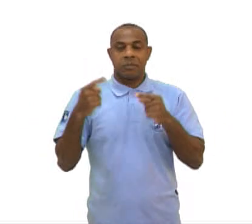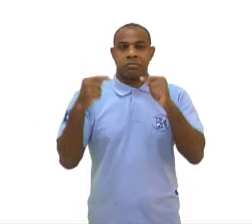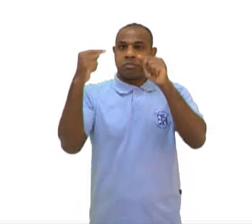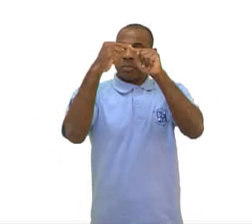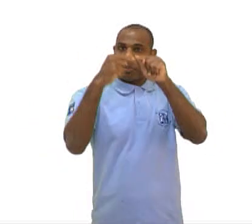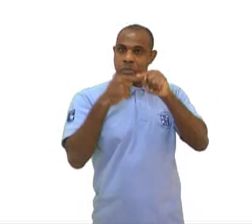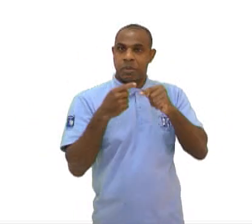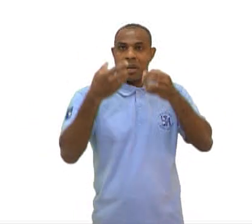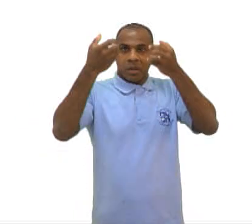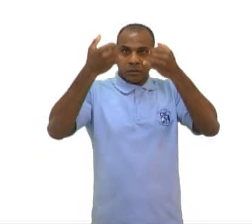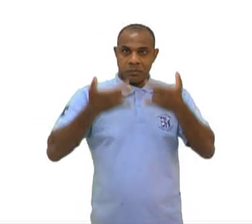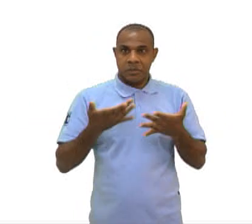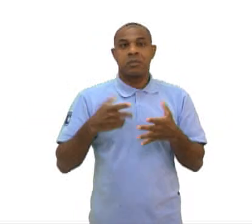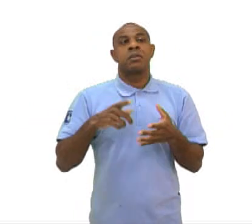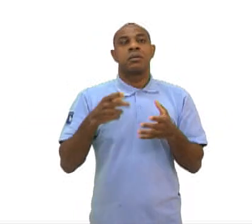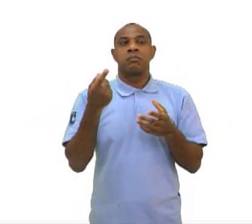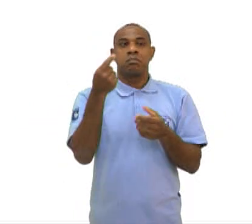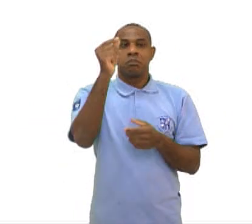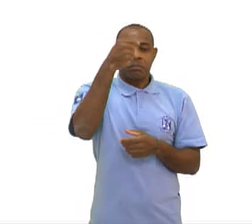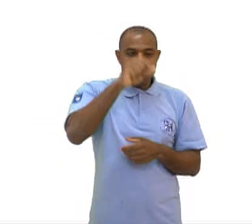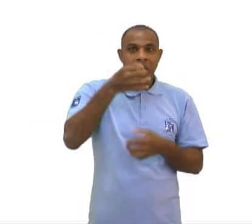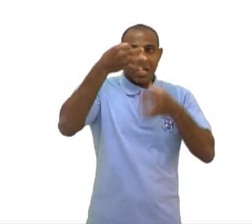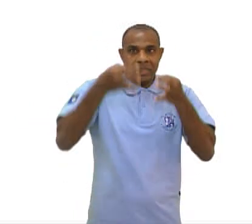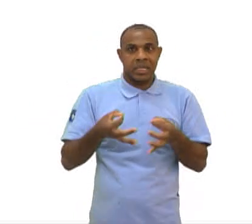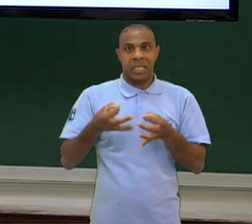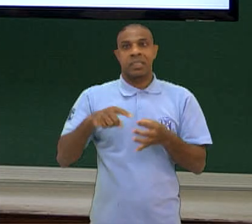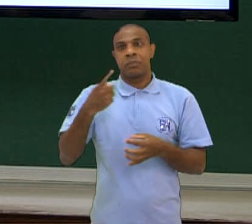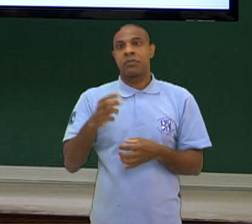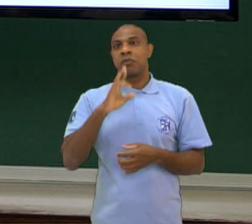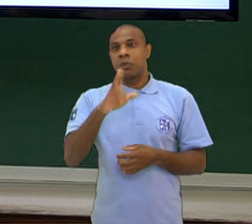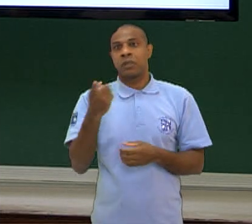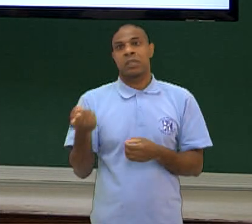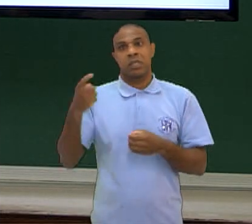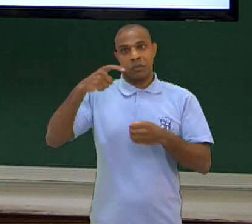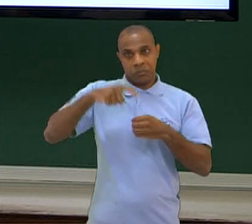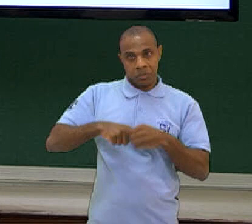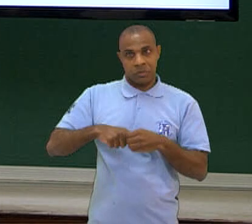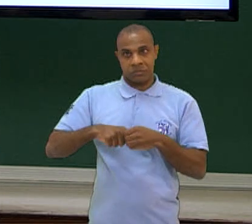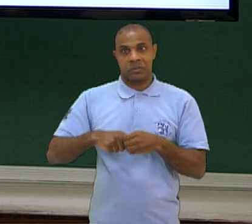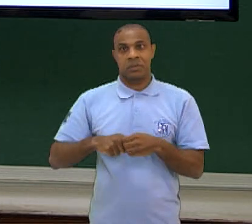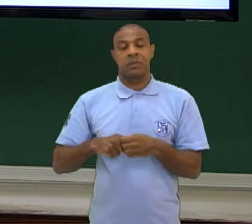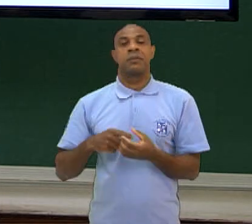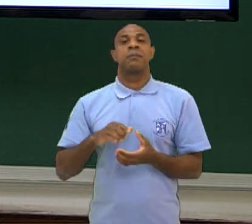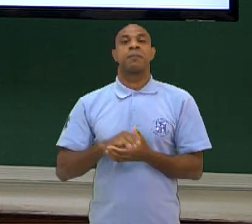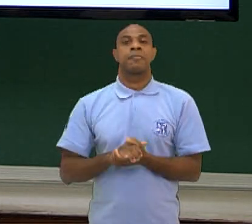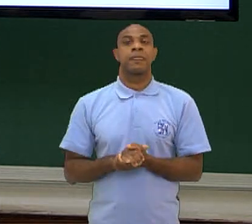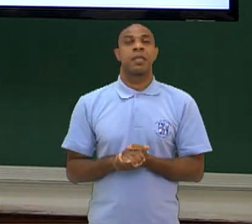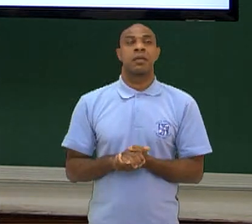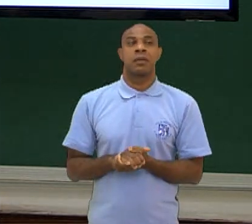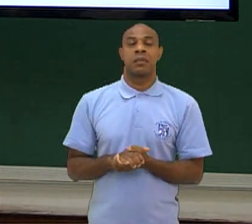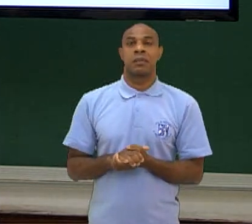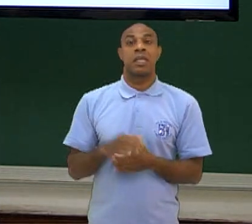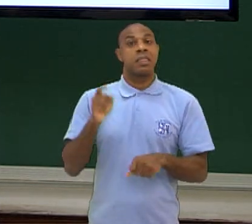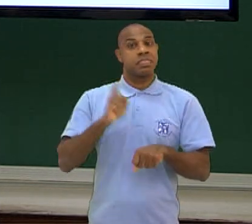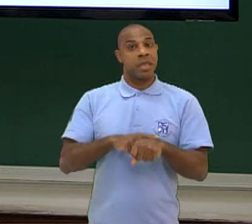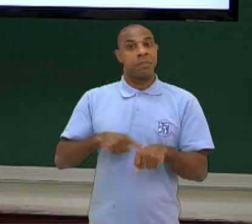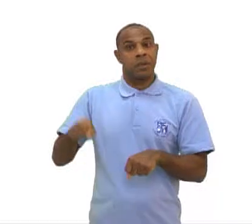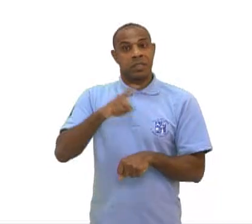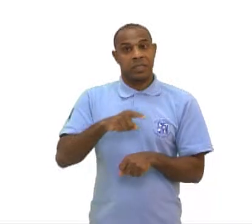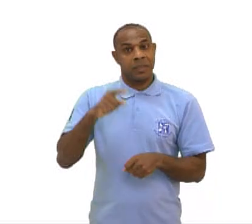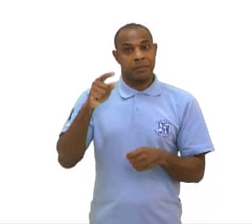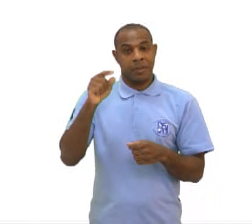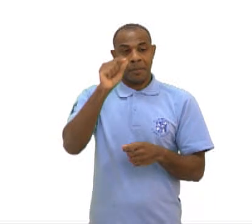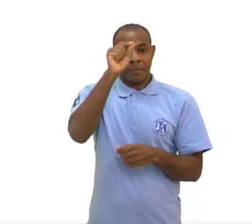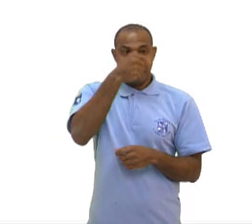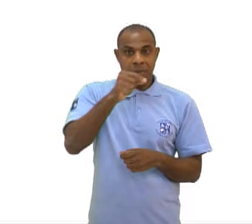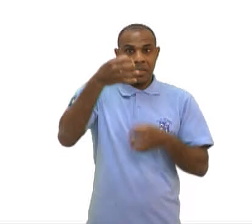flexibilidade administrativa do governo imperial. E, receptividade metropolitana aos ideais emancipatórios. Tempo lá para vocês marcarem